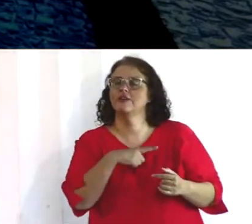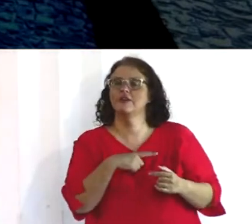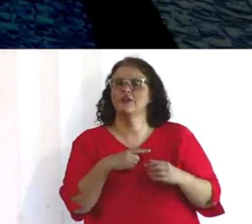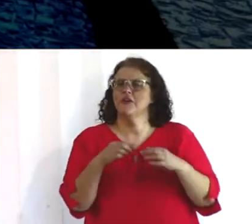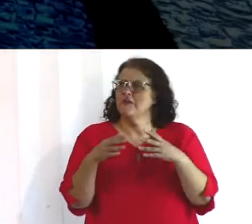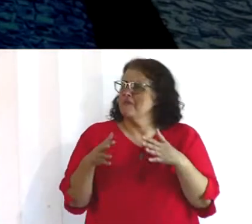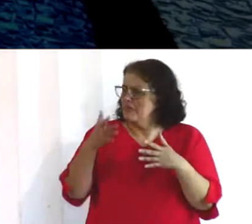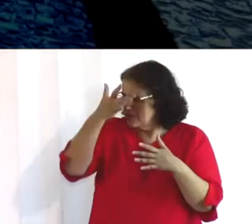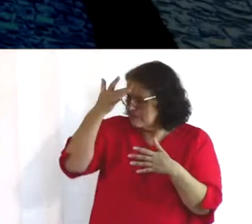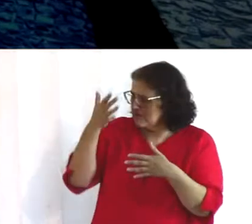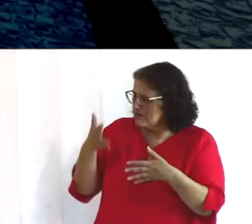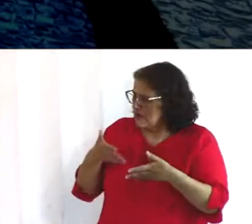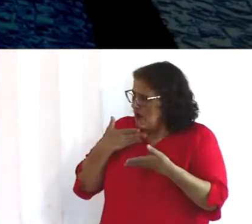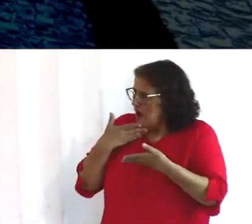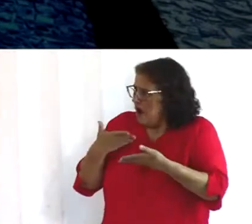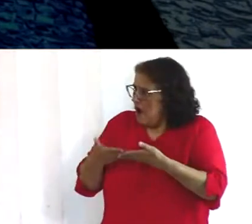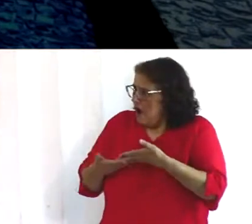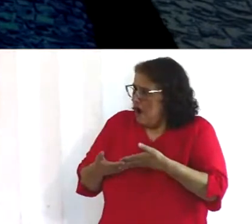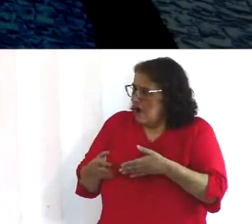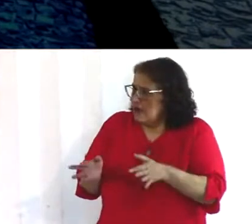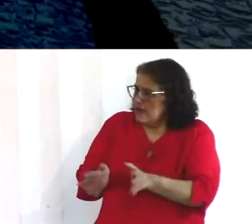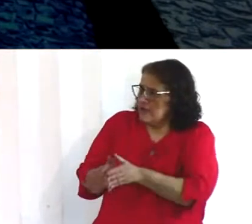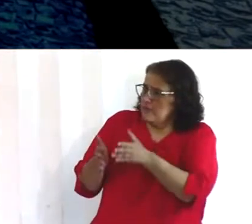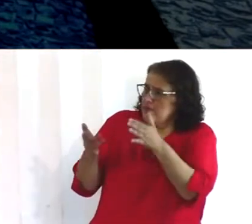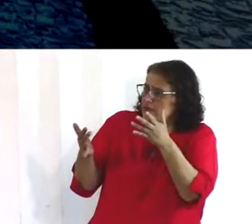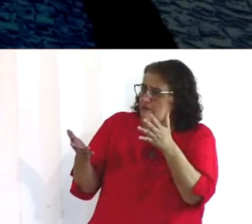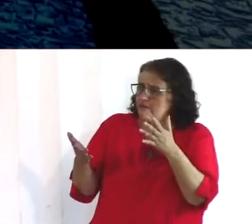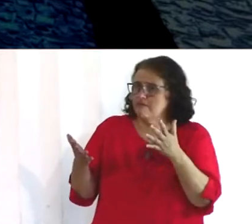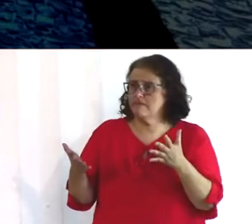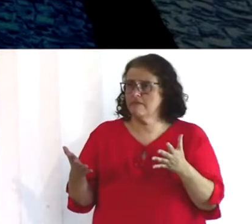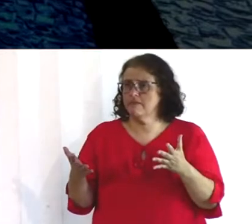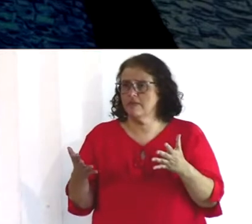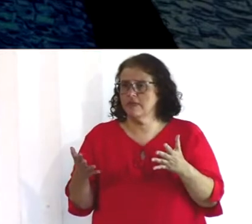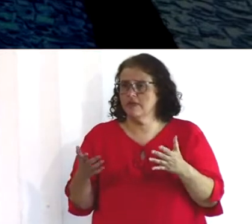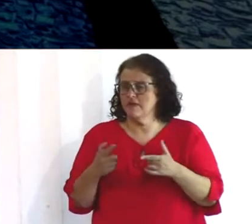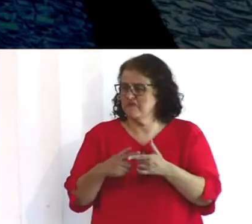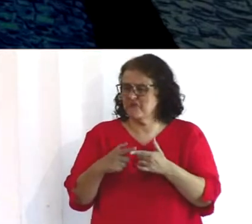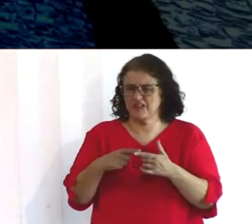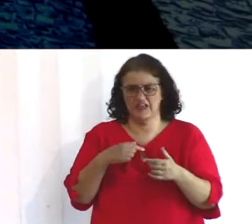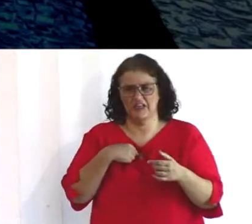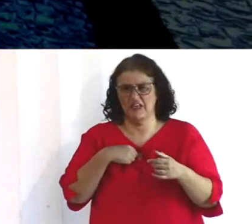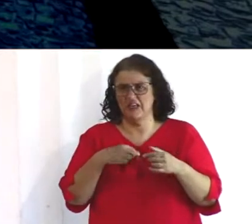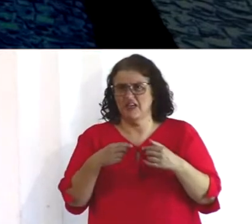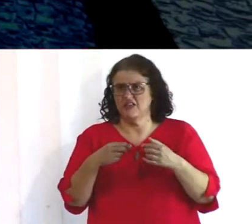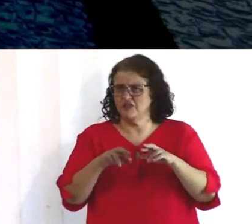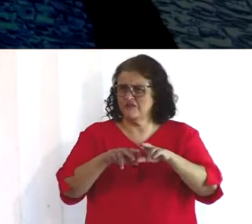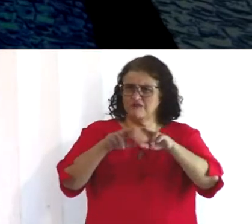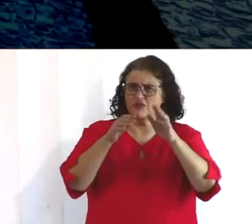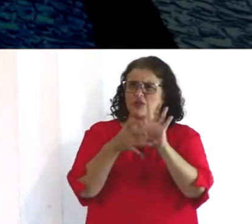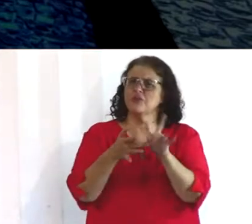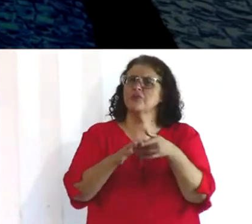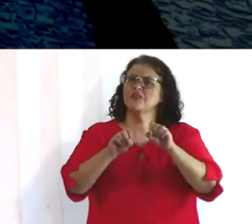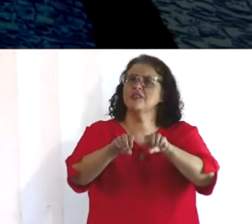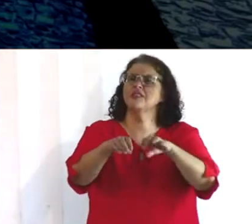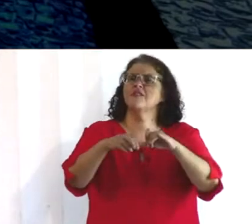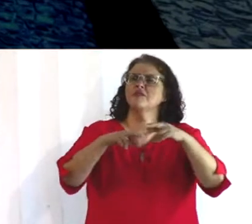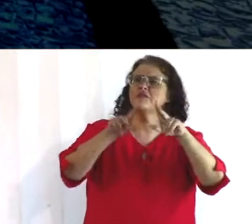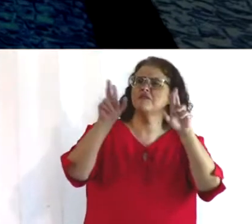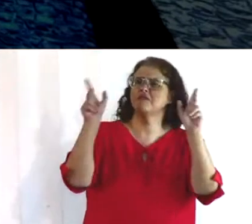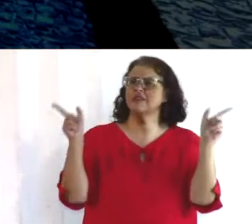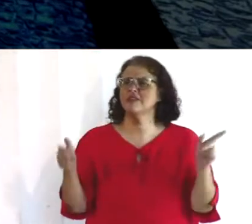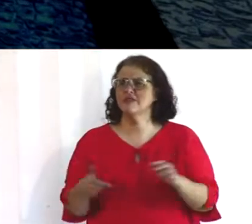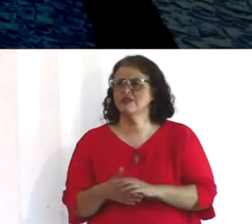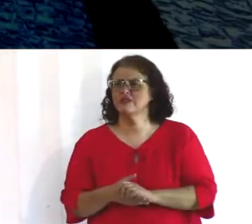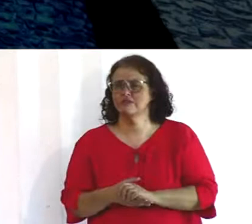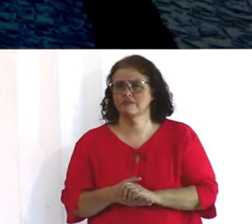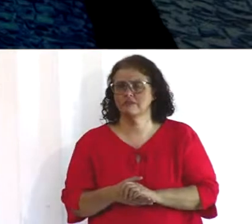quem tem autoridade e não como os escribas. Não tardou que aparecesse na sinagoga um homem possesso